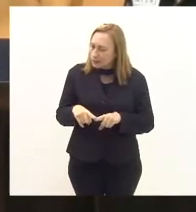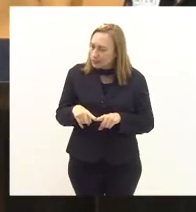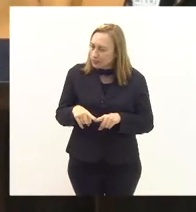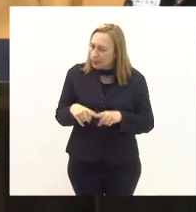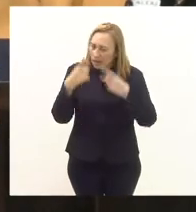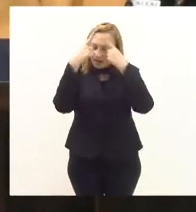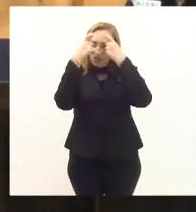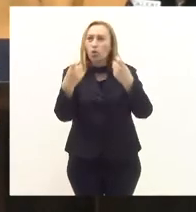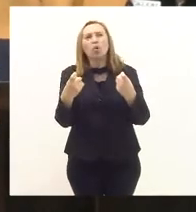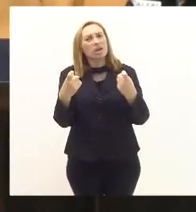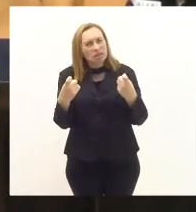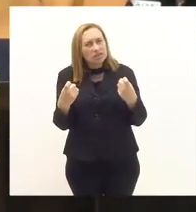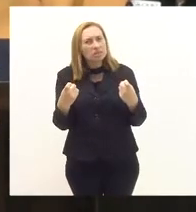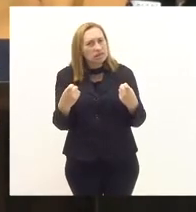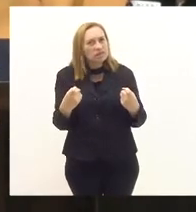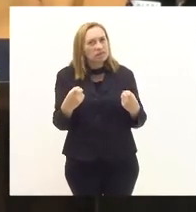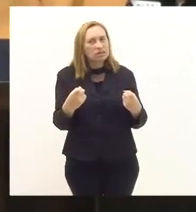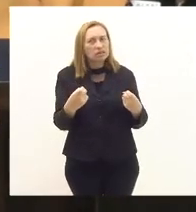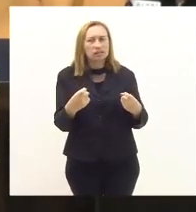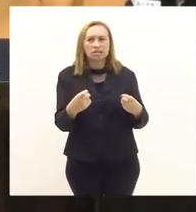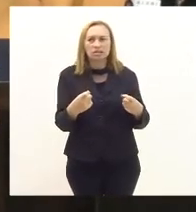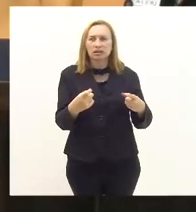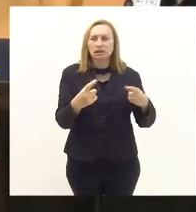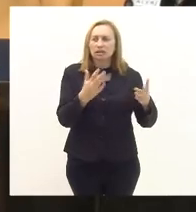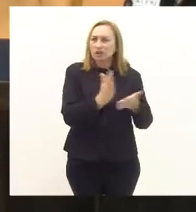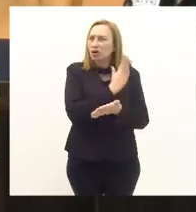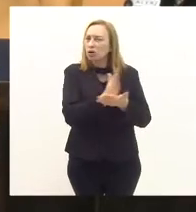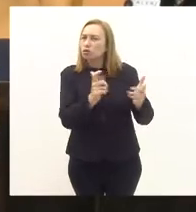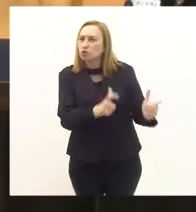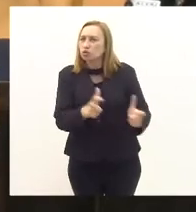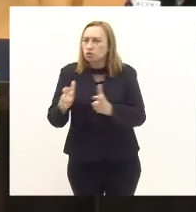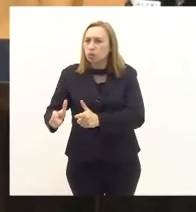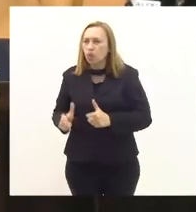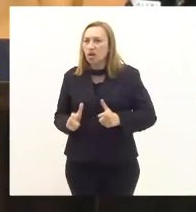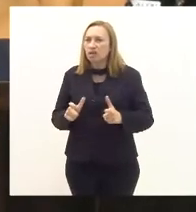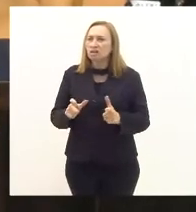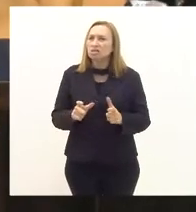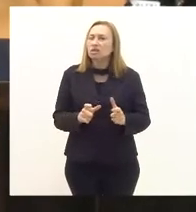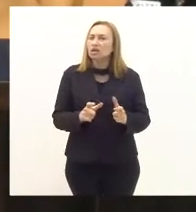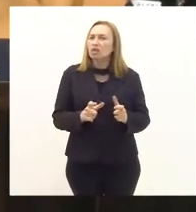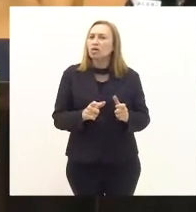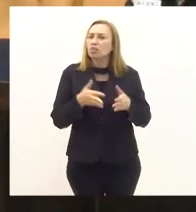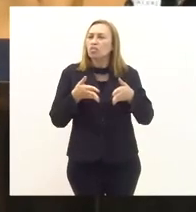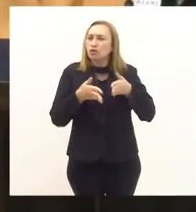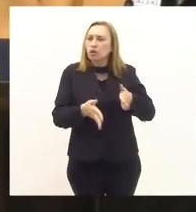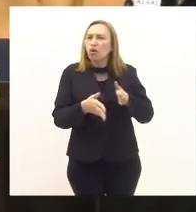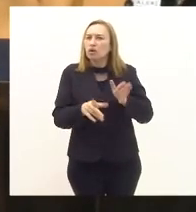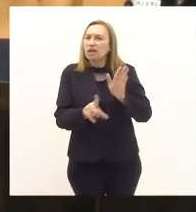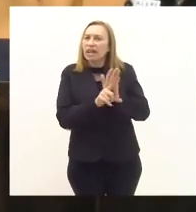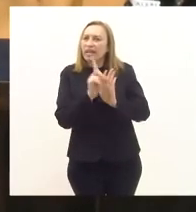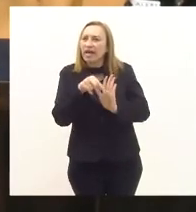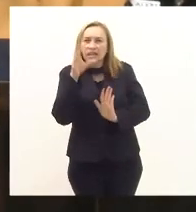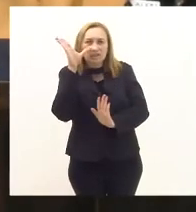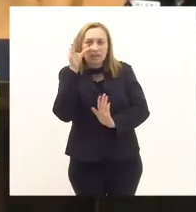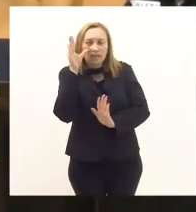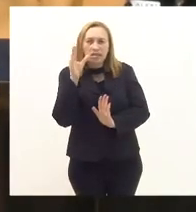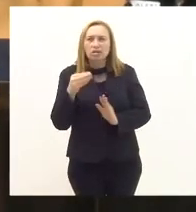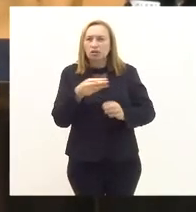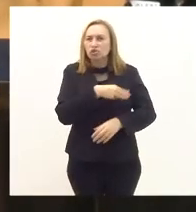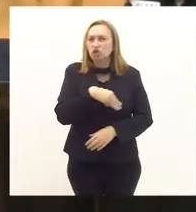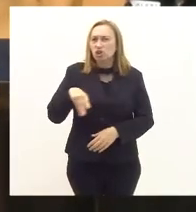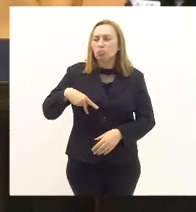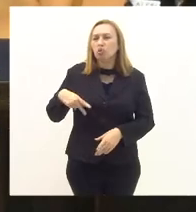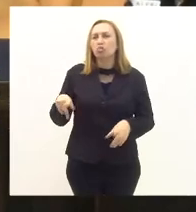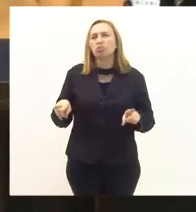a violência e os estabelecimentos, tem um ponto da lei que é interessante, chama a atenção até do Ministério